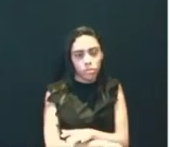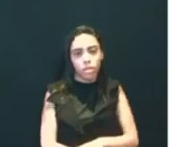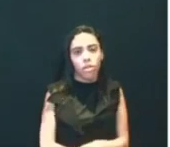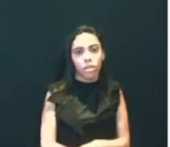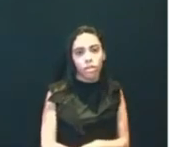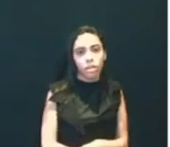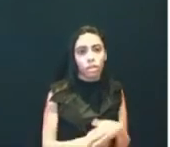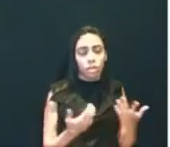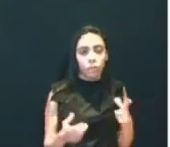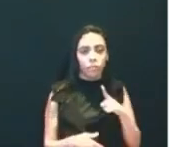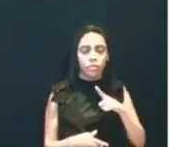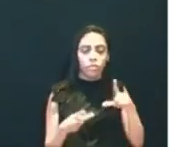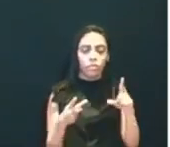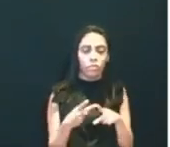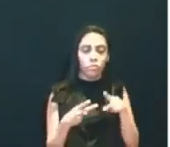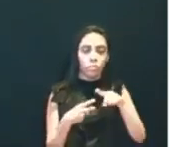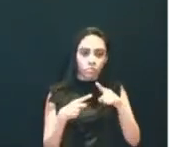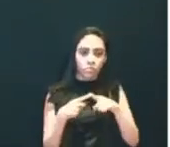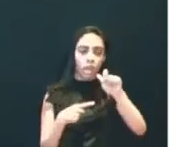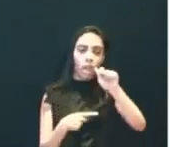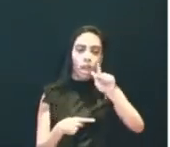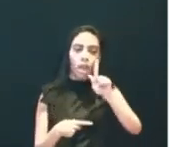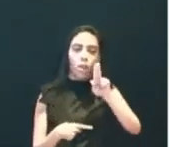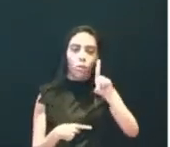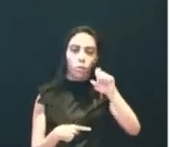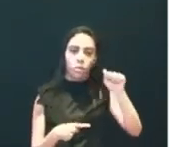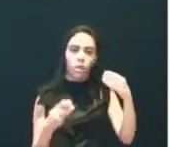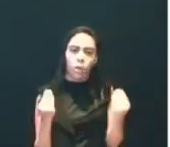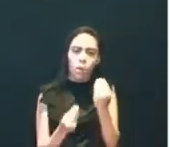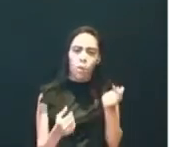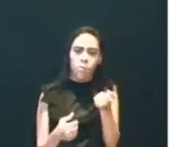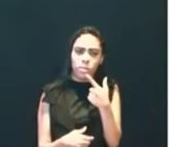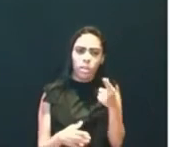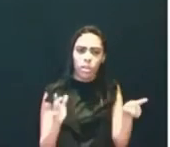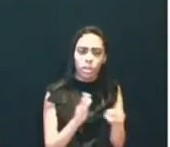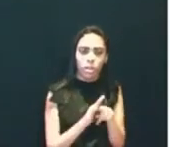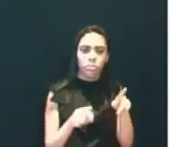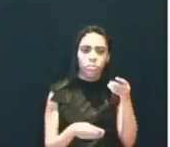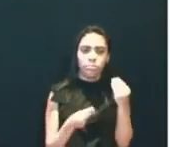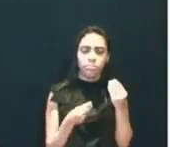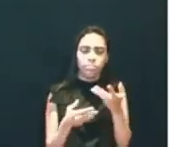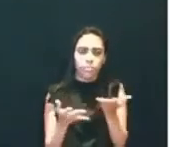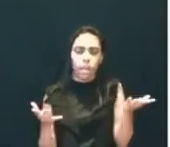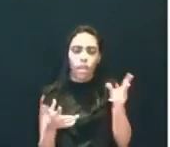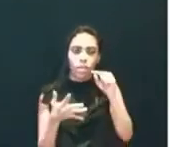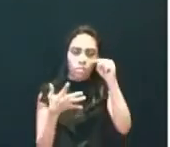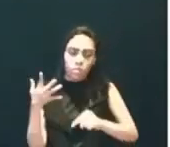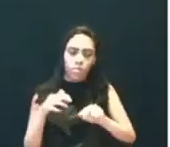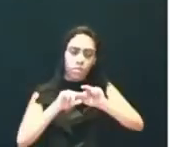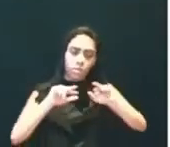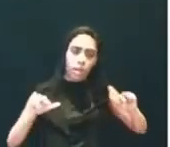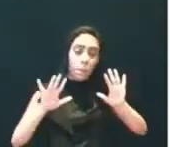aguda, você teve também, em um tipo específico, o uso desses inibidores, o imatinib, dasatinib,